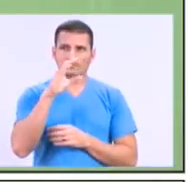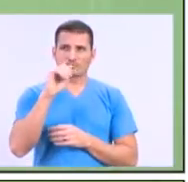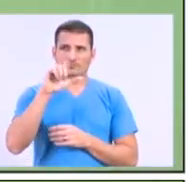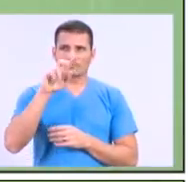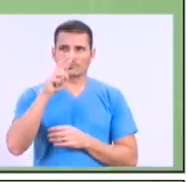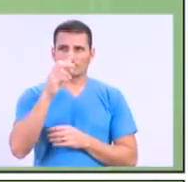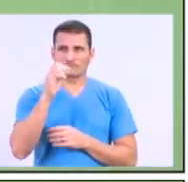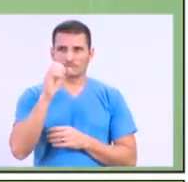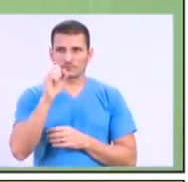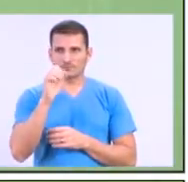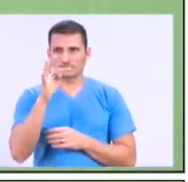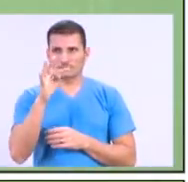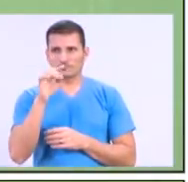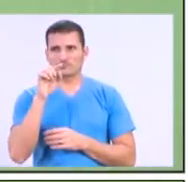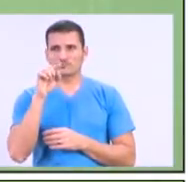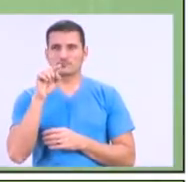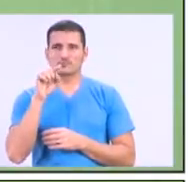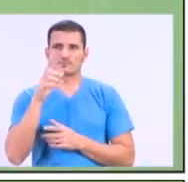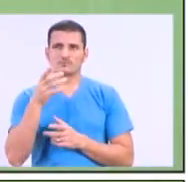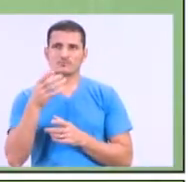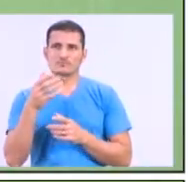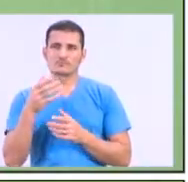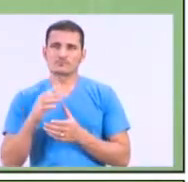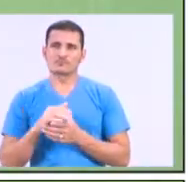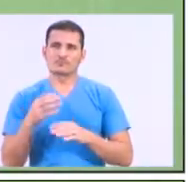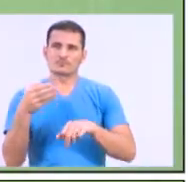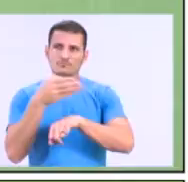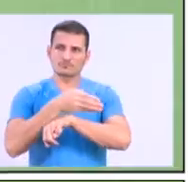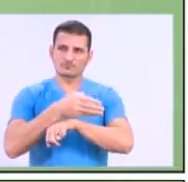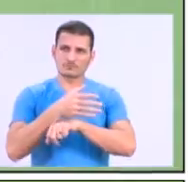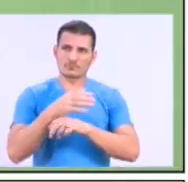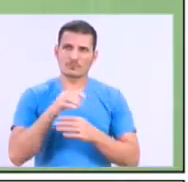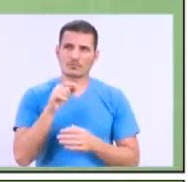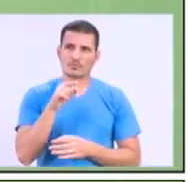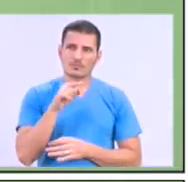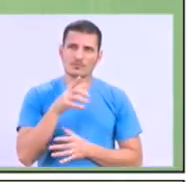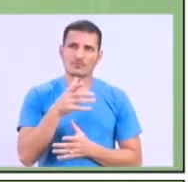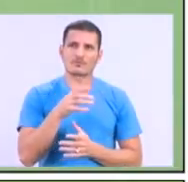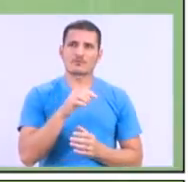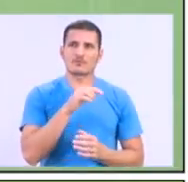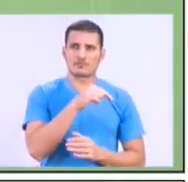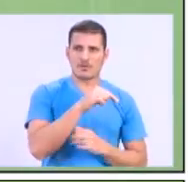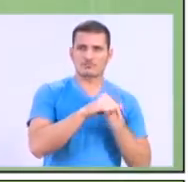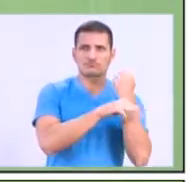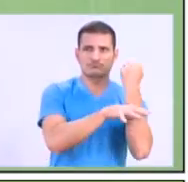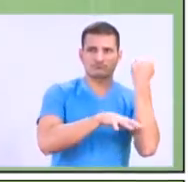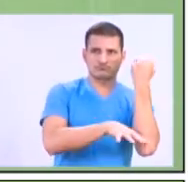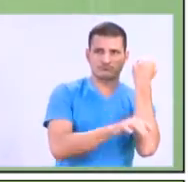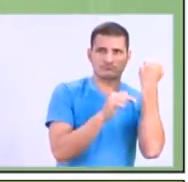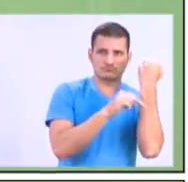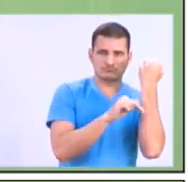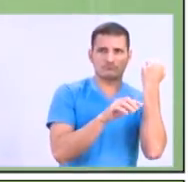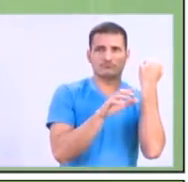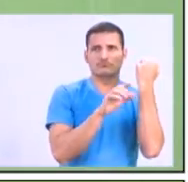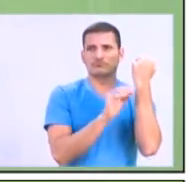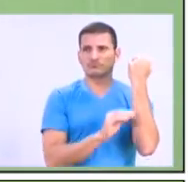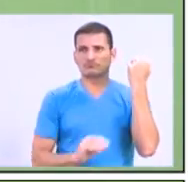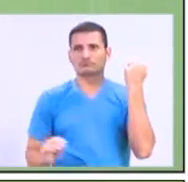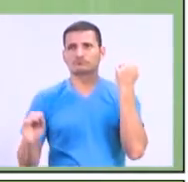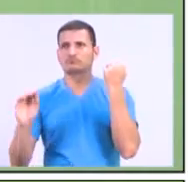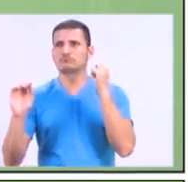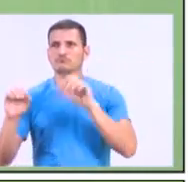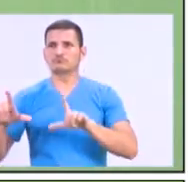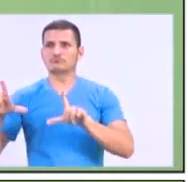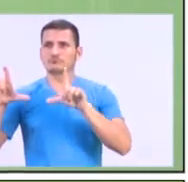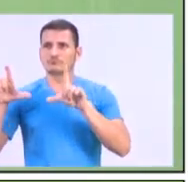localhost/echo.php. E esse arquivo, né, através dele, ele foi processado no servidor e teve um retorno para o usuário.